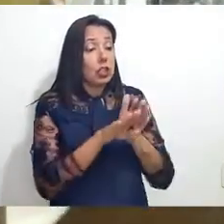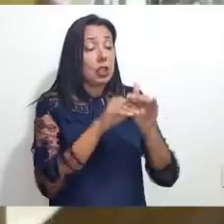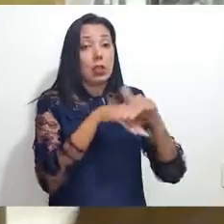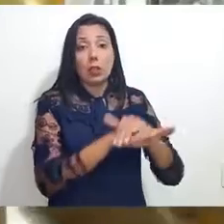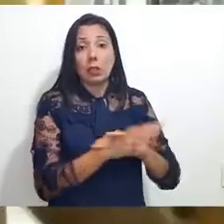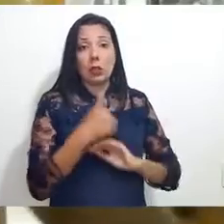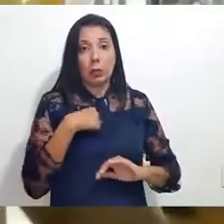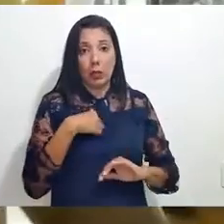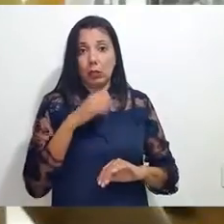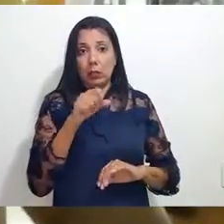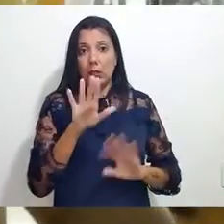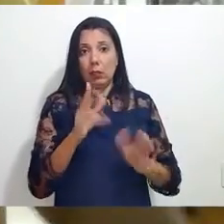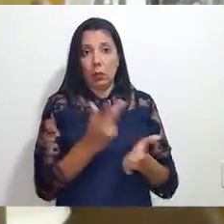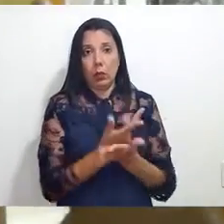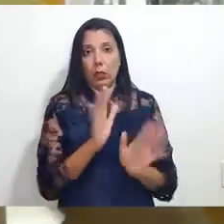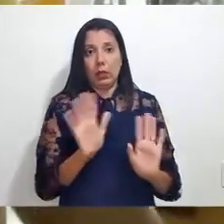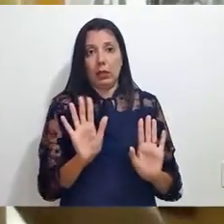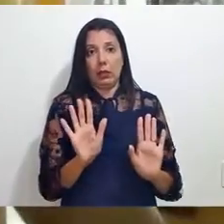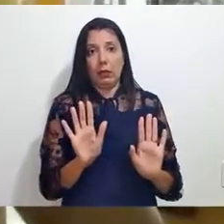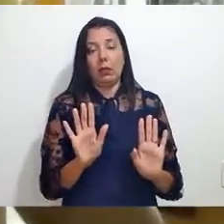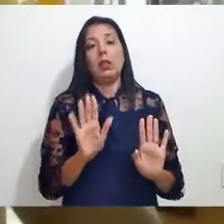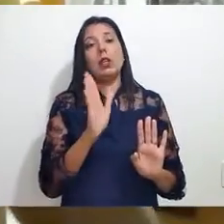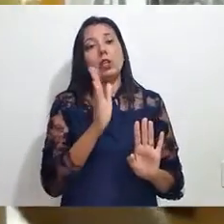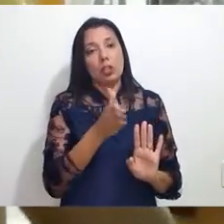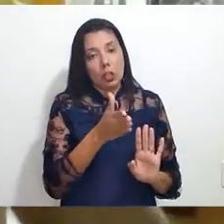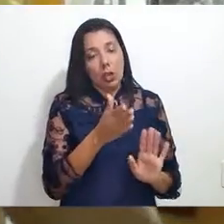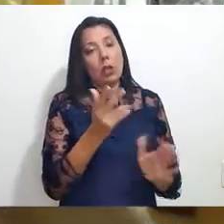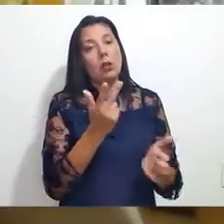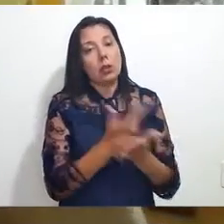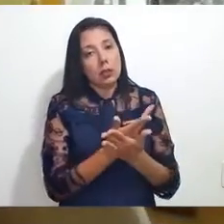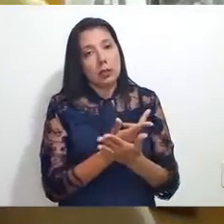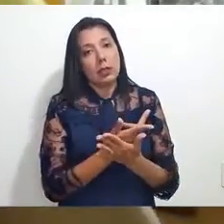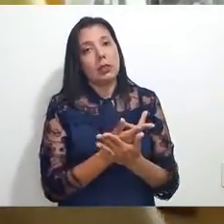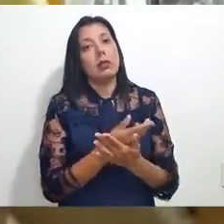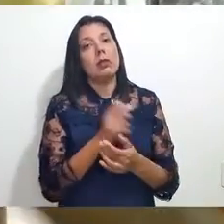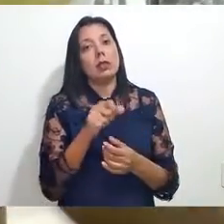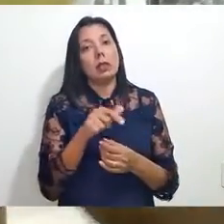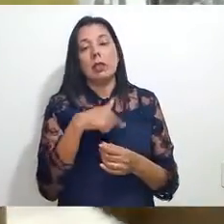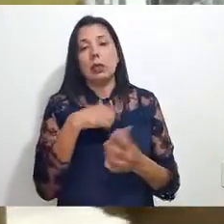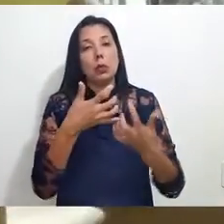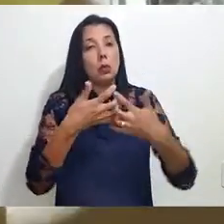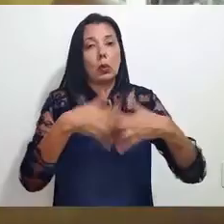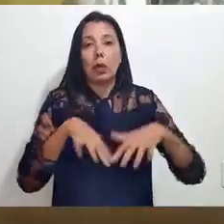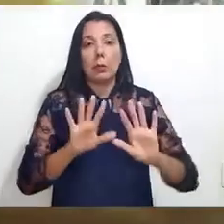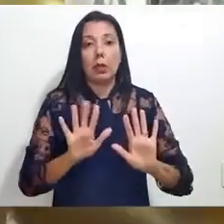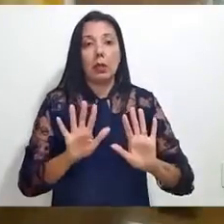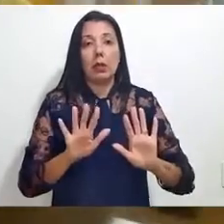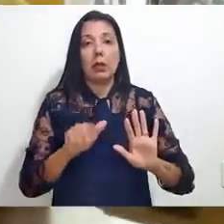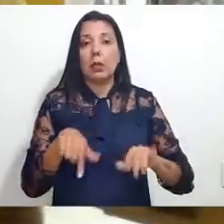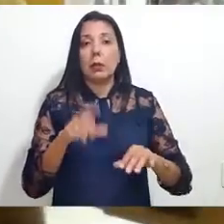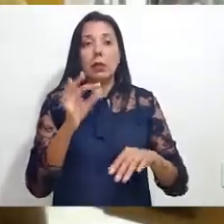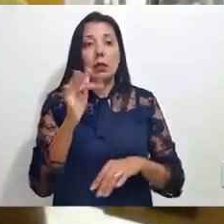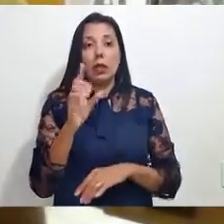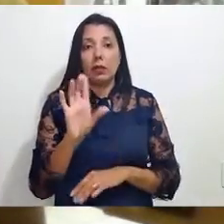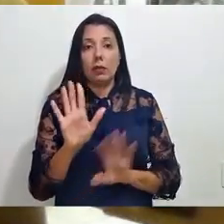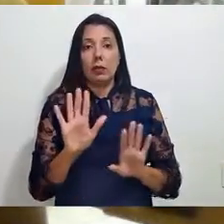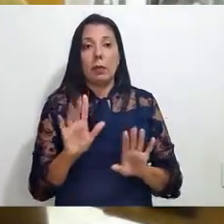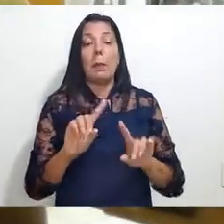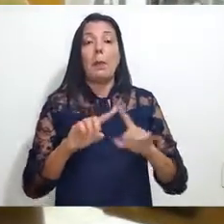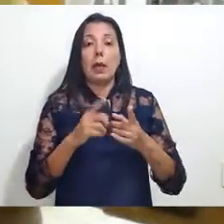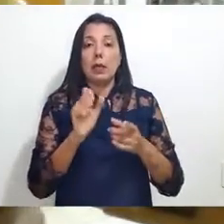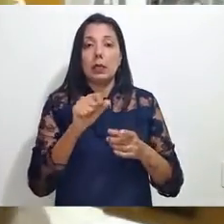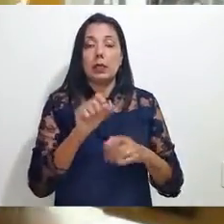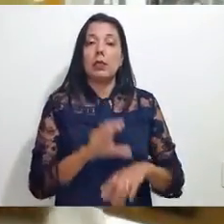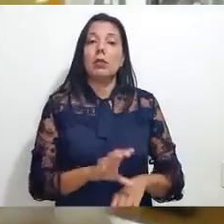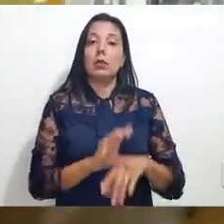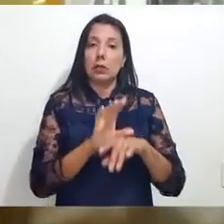ninguém. Ela não exclui ninguém do seu direito, seja ele quem seja. Então, colegas conselheiros, dos 40 conselhos de